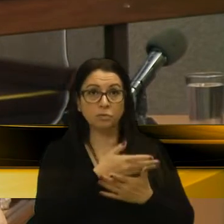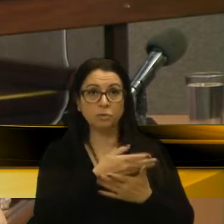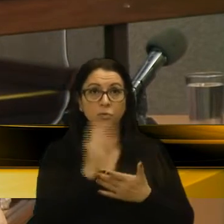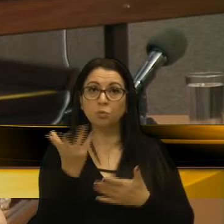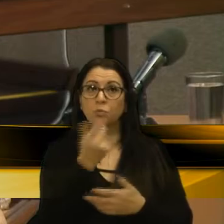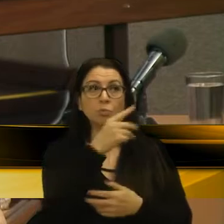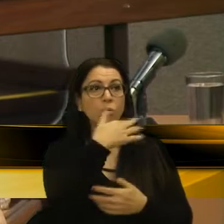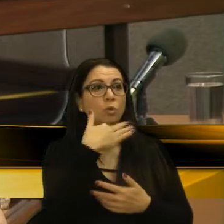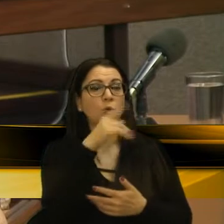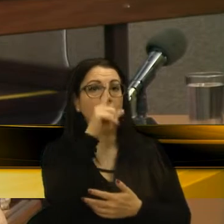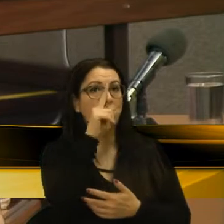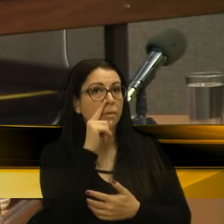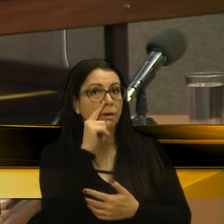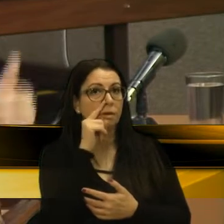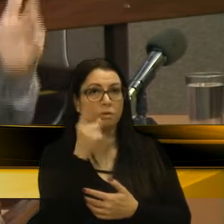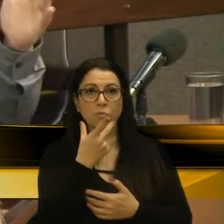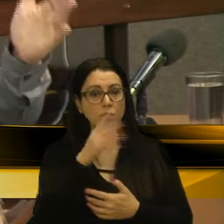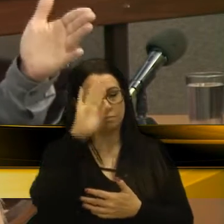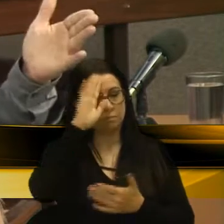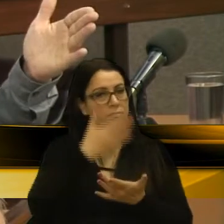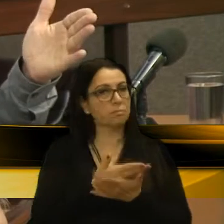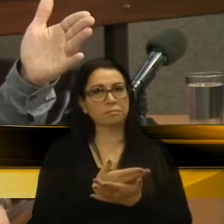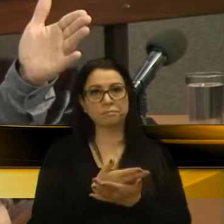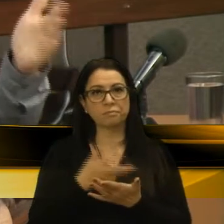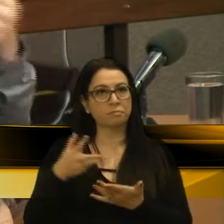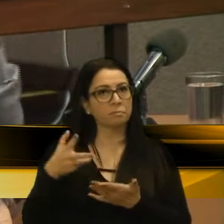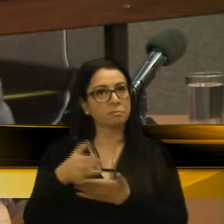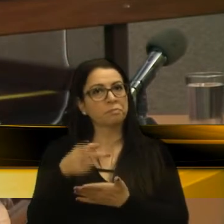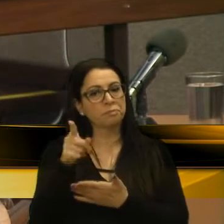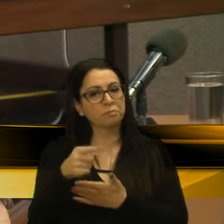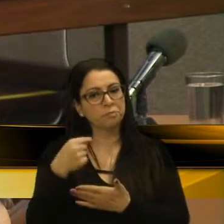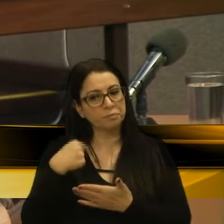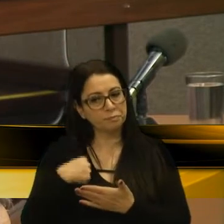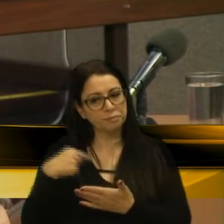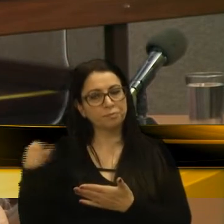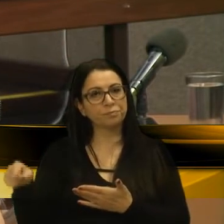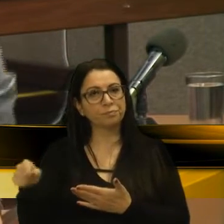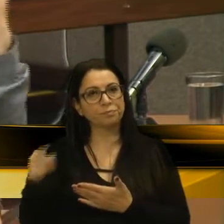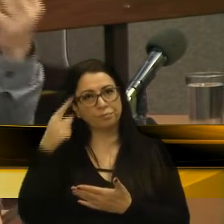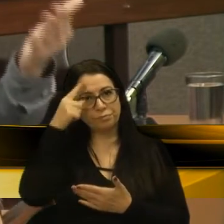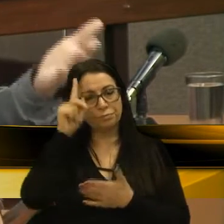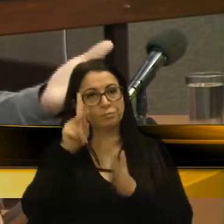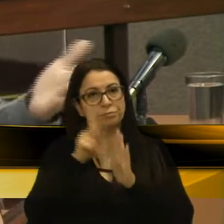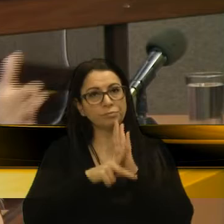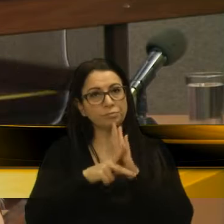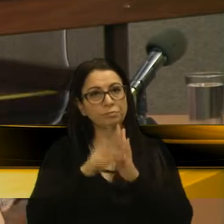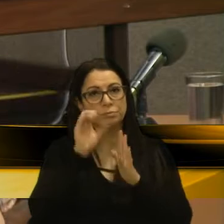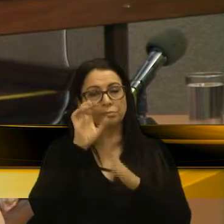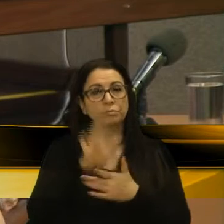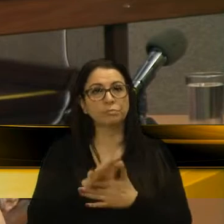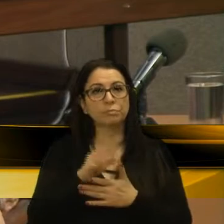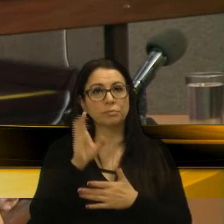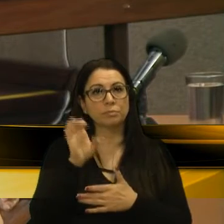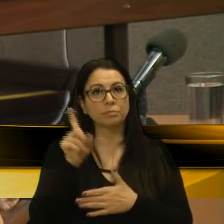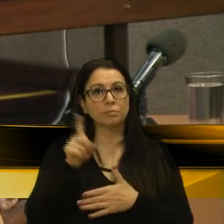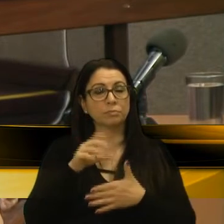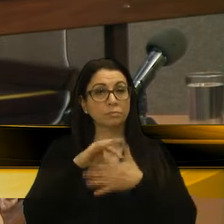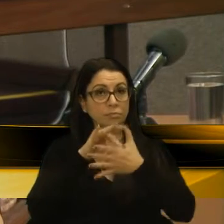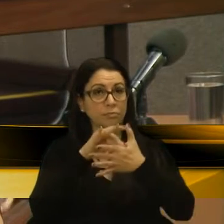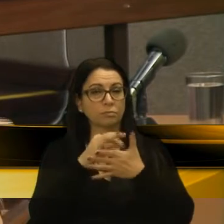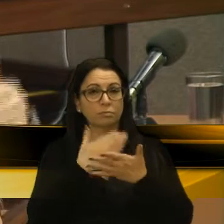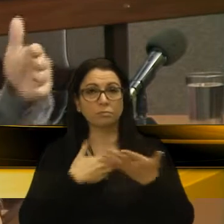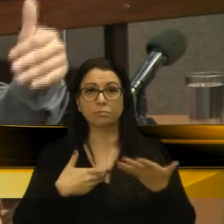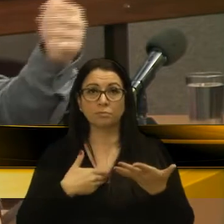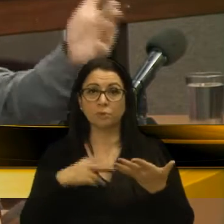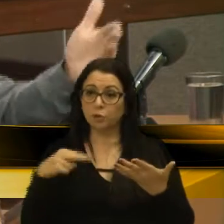amarelo. Eu não quero crer que seja uma retaliação à senhora, a este vereador, autor do projeto, ao vereador Fiuza, ex-líder do governo,